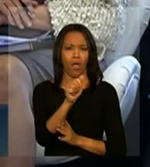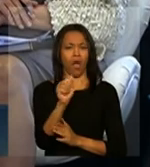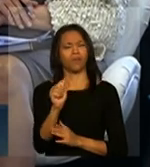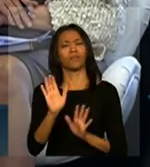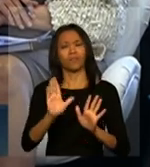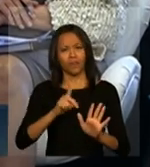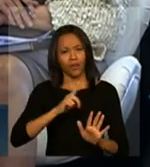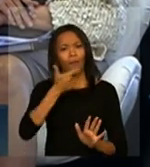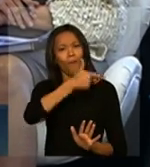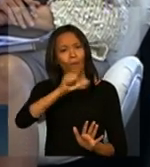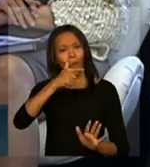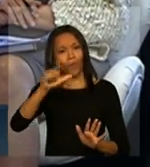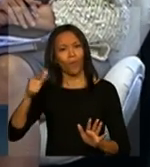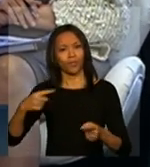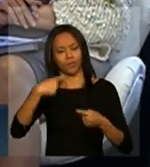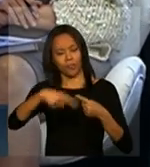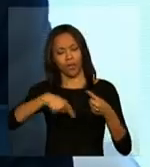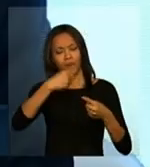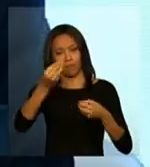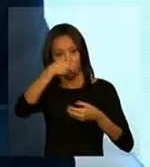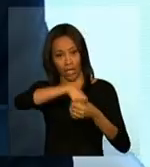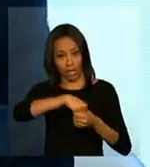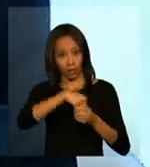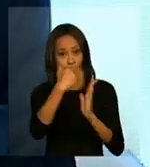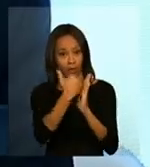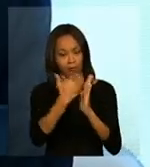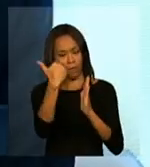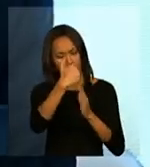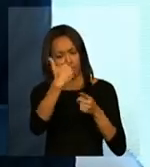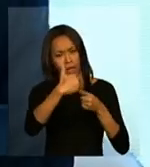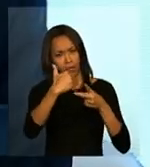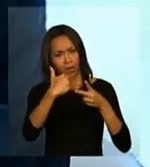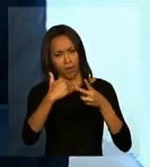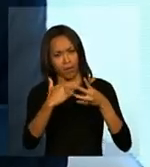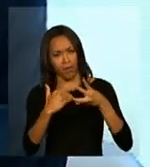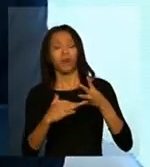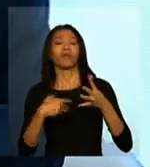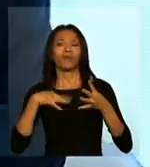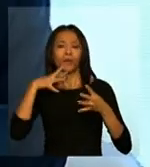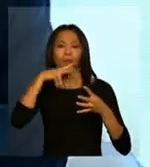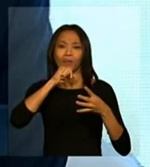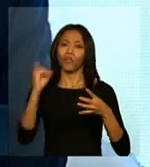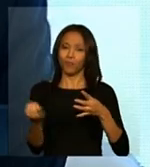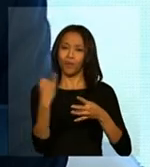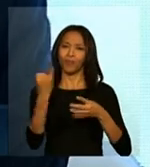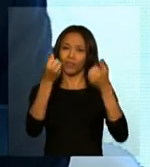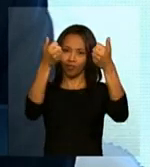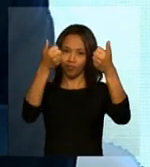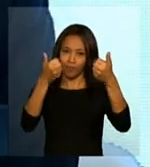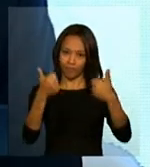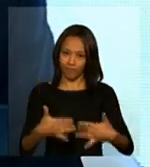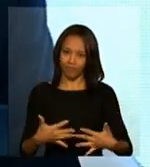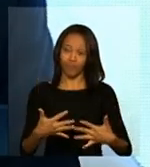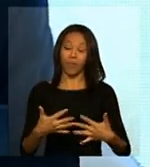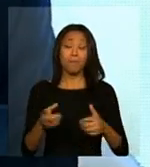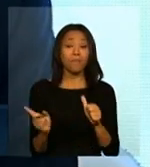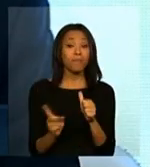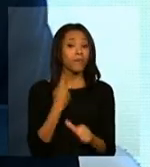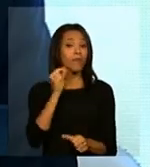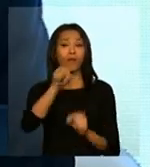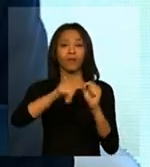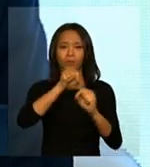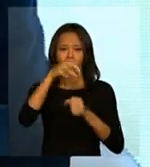outras virtudes constitutivas do programa que eu acho que é importante a gente fazer referência. E talvez a primeira delas